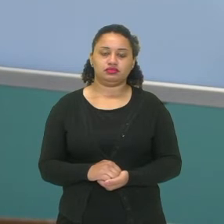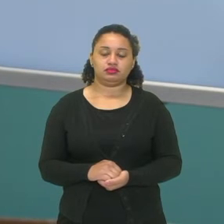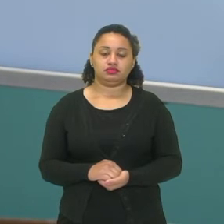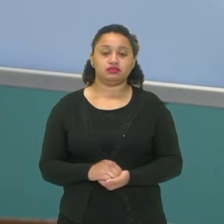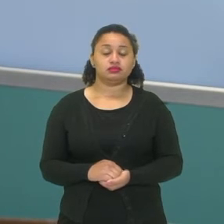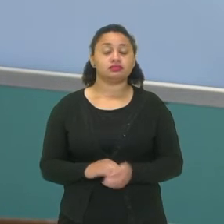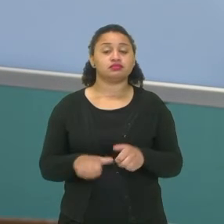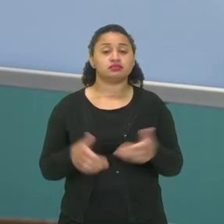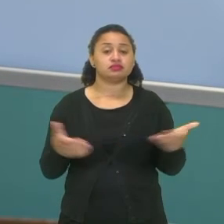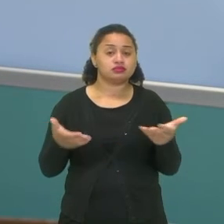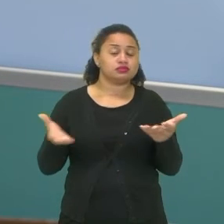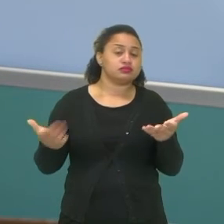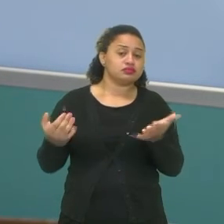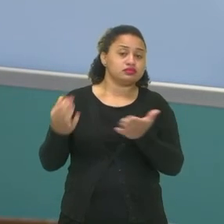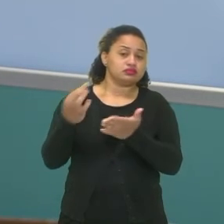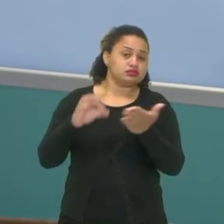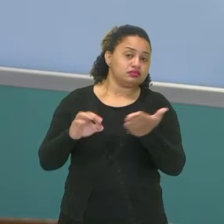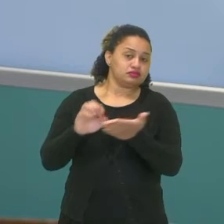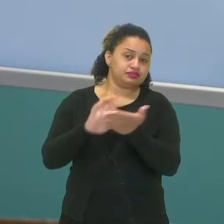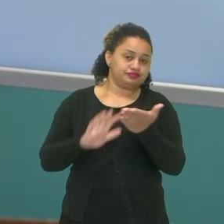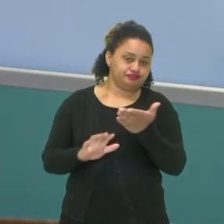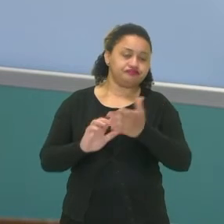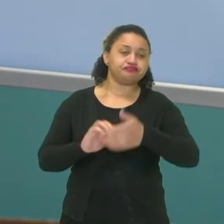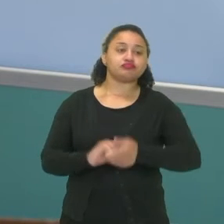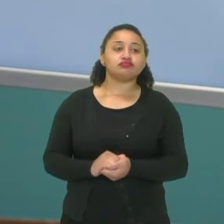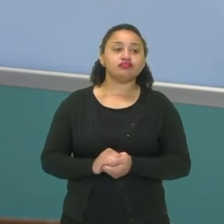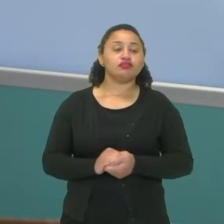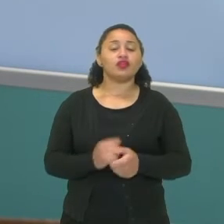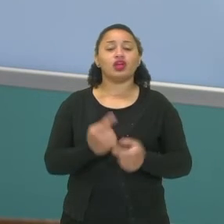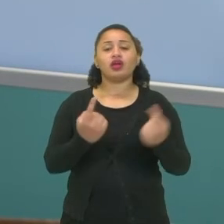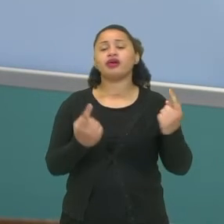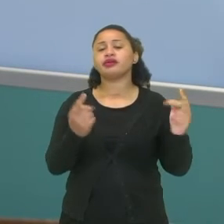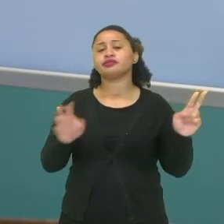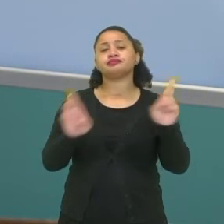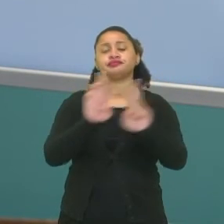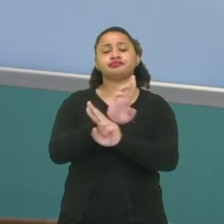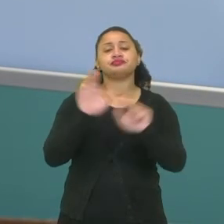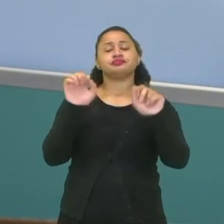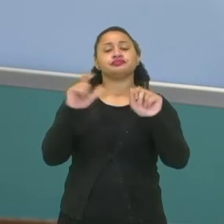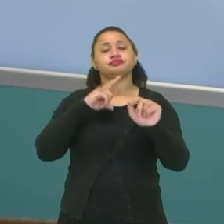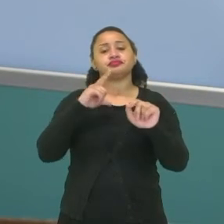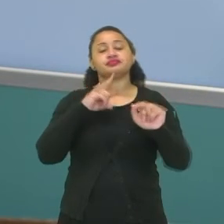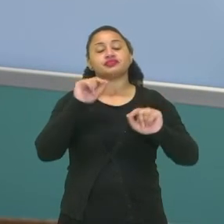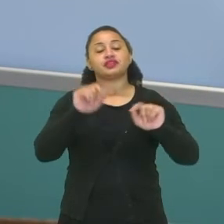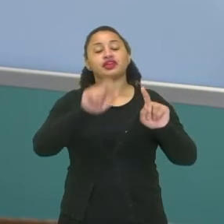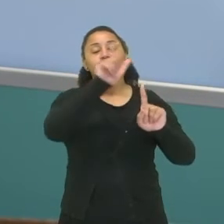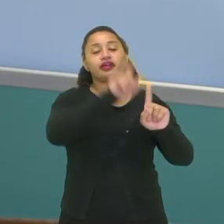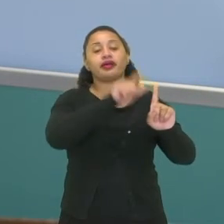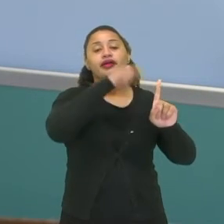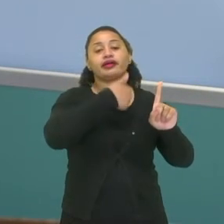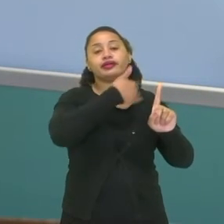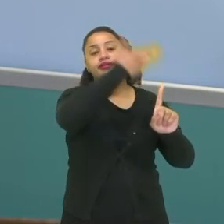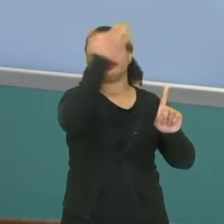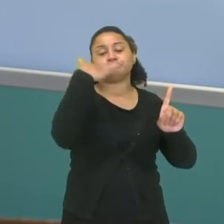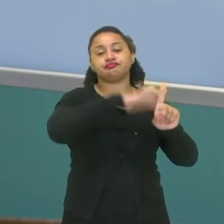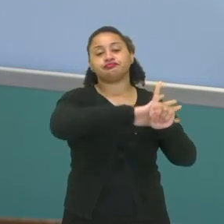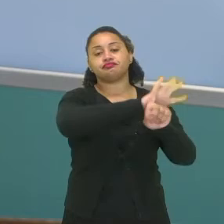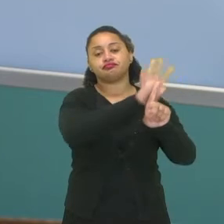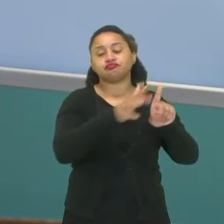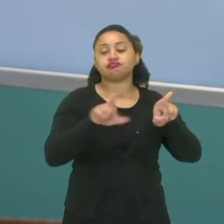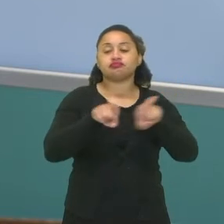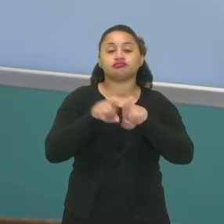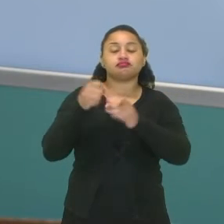Galera, vamos corrigir o nosso exercício, né? Qual a relação pode ser estabelecida entre a Virgem de Guadalupe e a luta